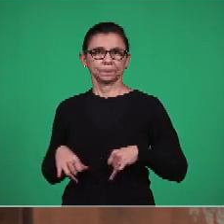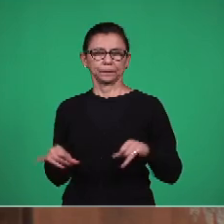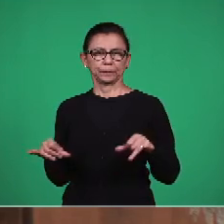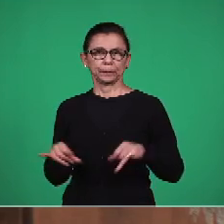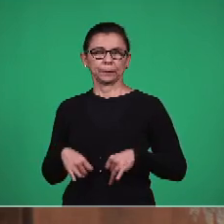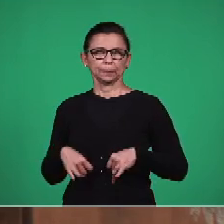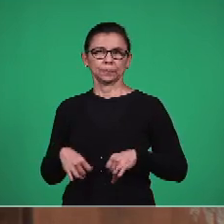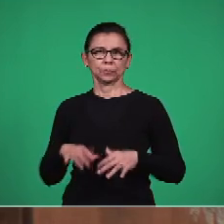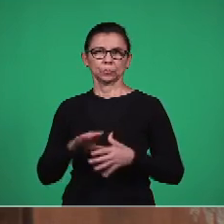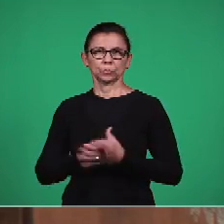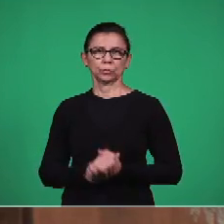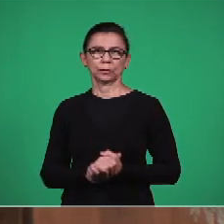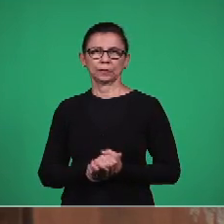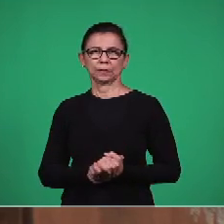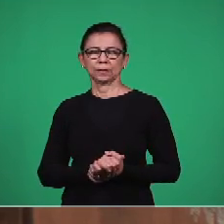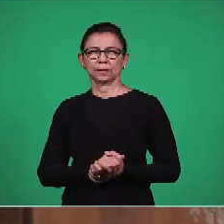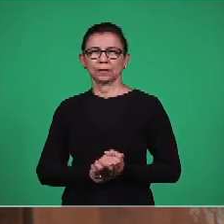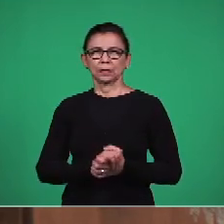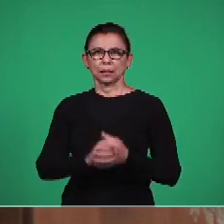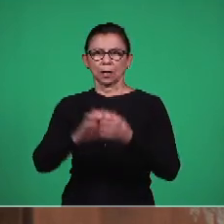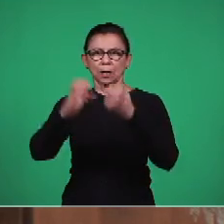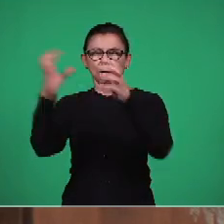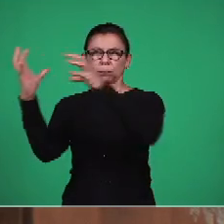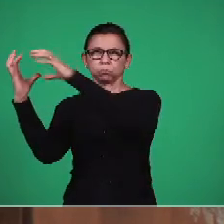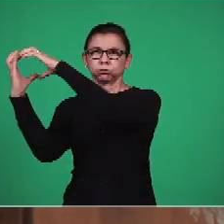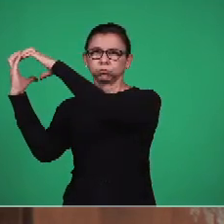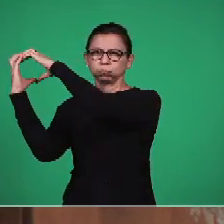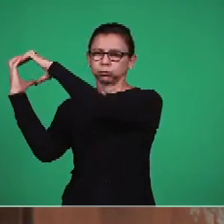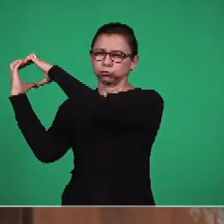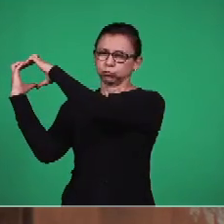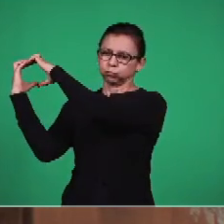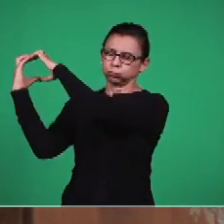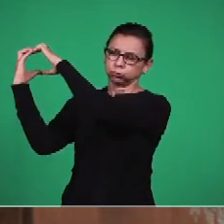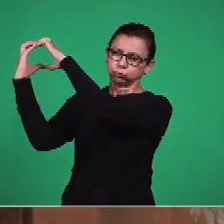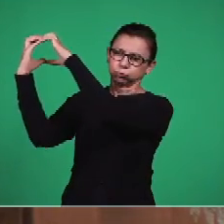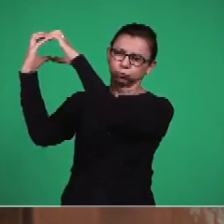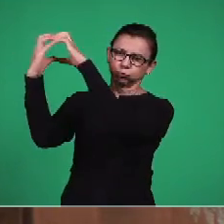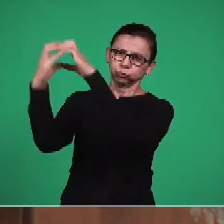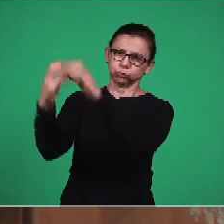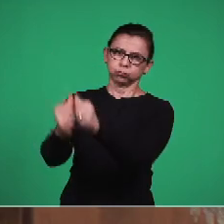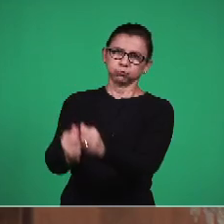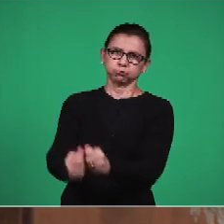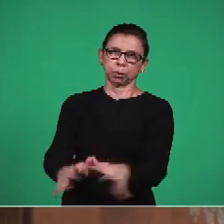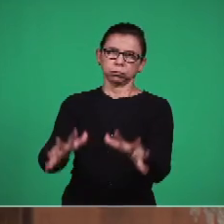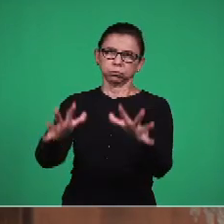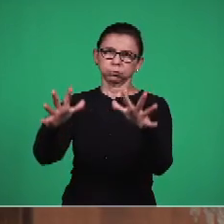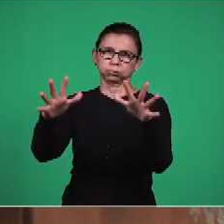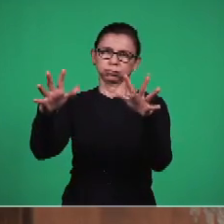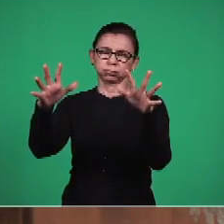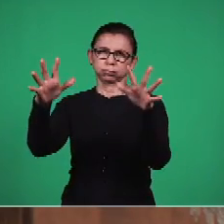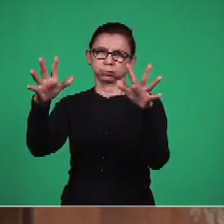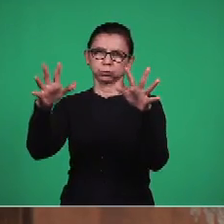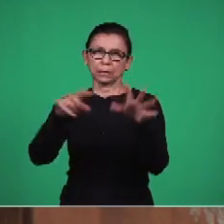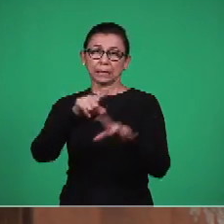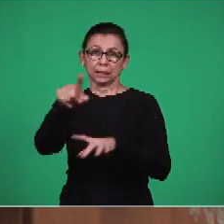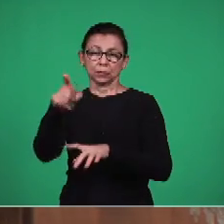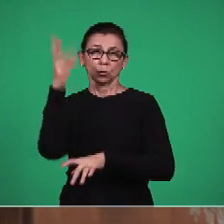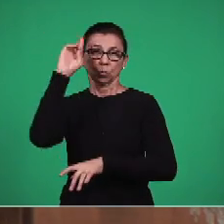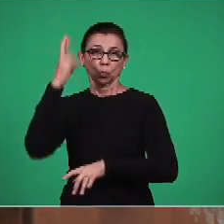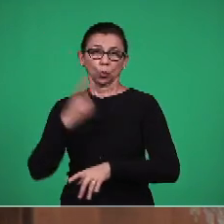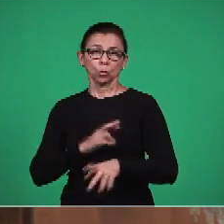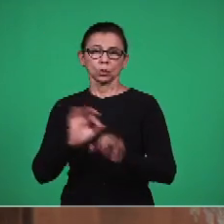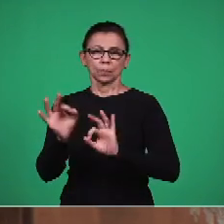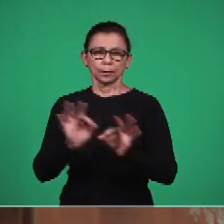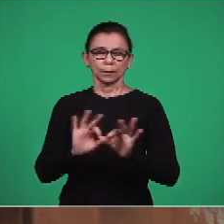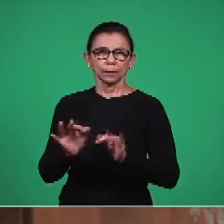a parte atômica, não é? Que eles tinham lá, sob reserva, escondida, tá, para o mundo, explodiu